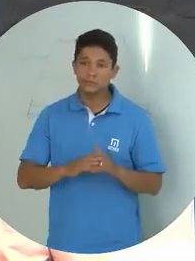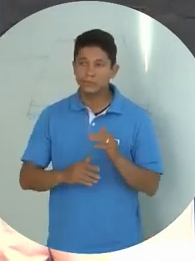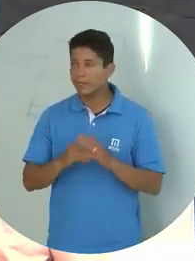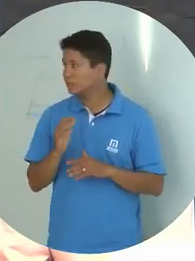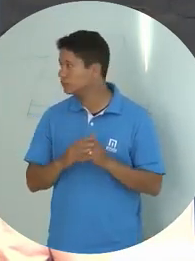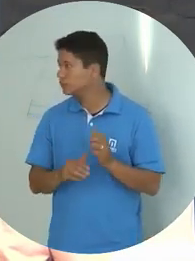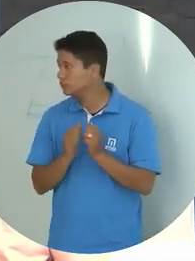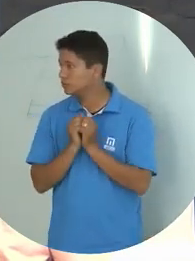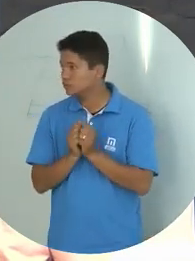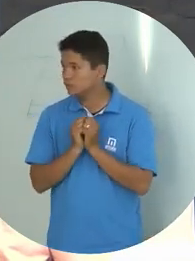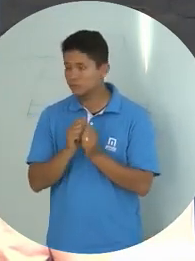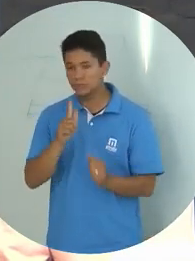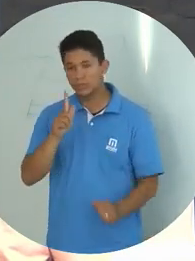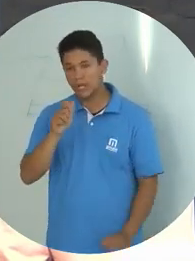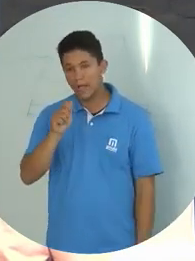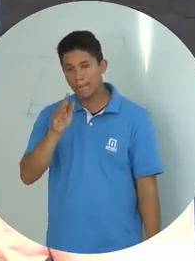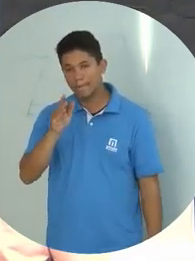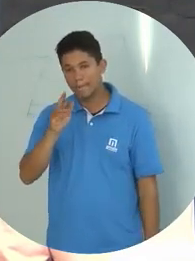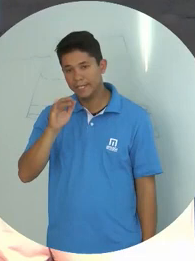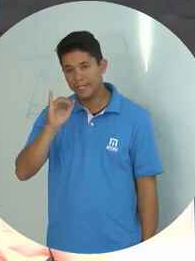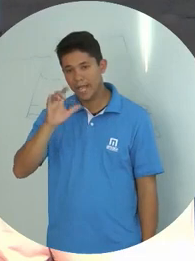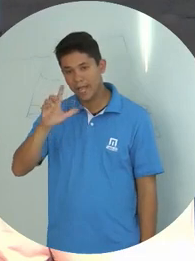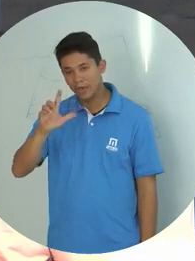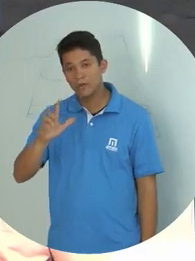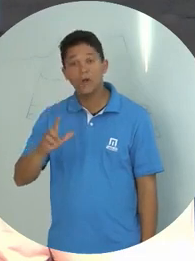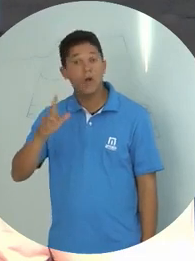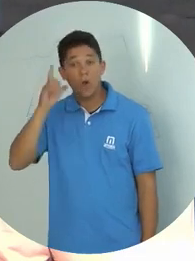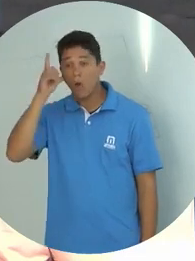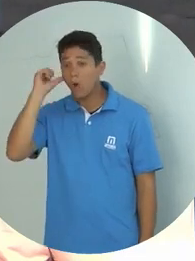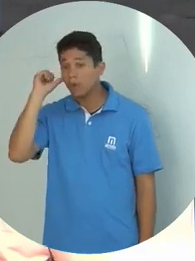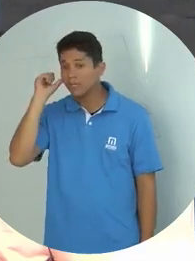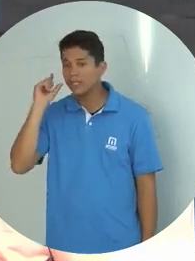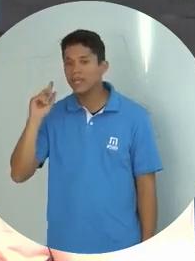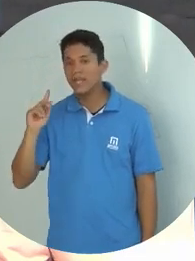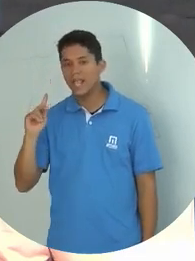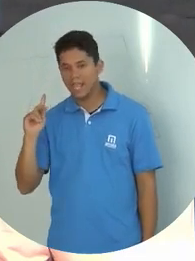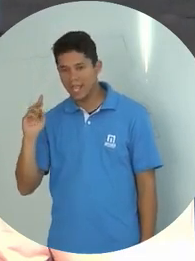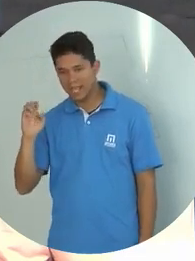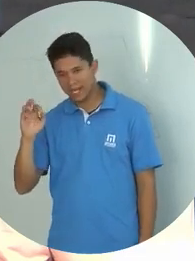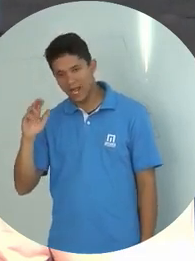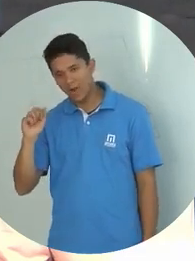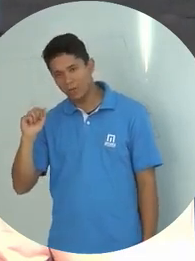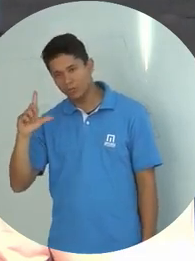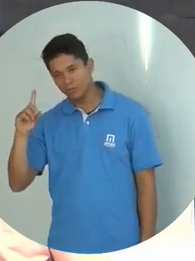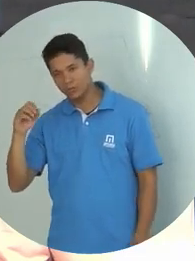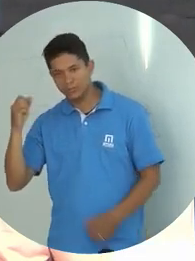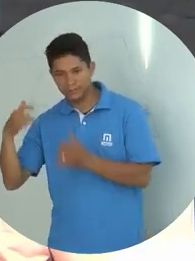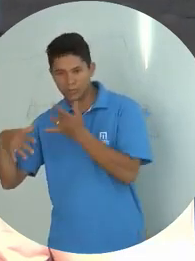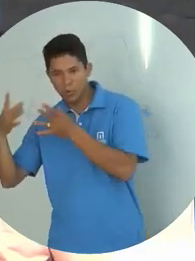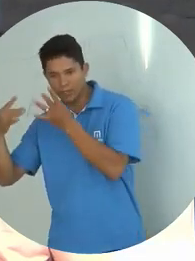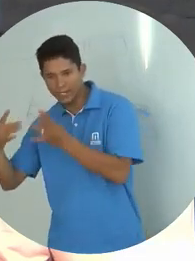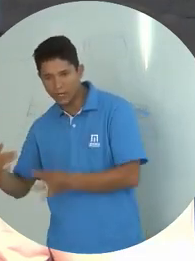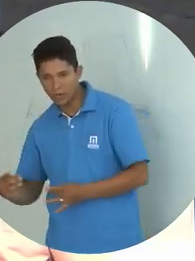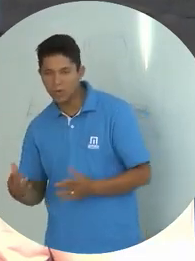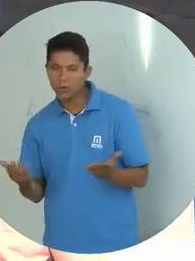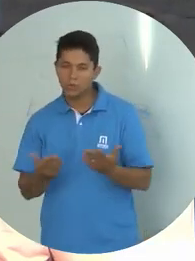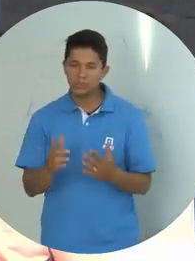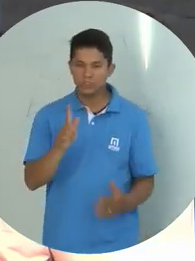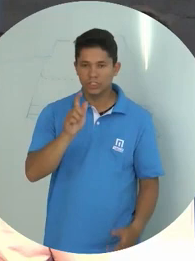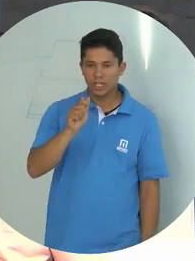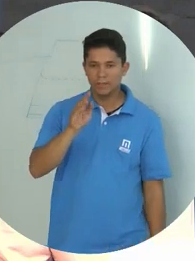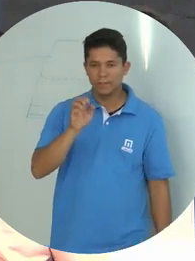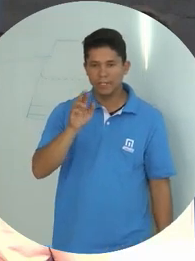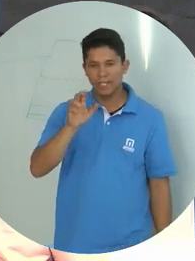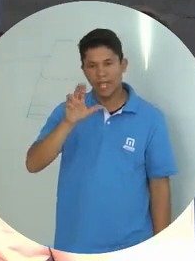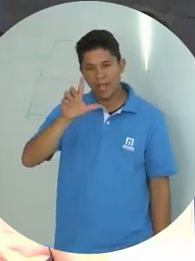Gabriel. Ontem o Heraldo detalhou um pouco, hoje ficou para o Gabriel detalhar. E depois a gente vai fazer um